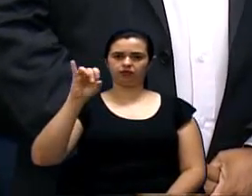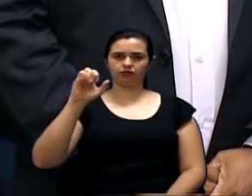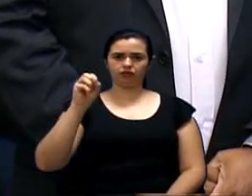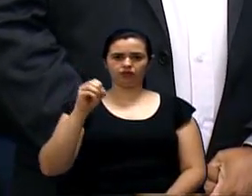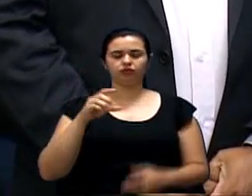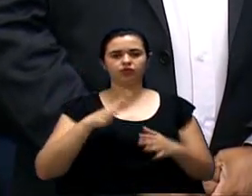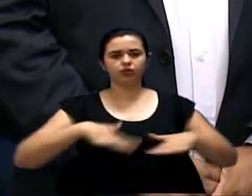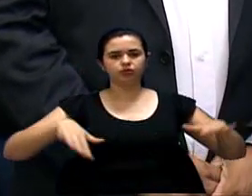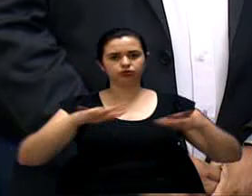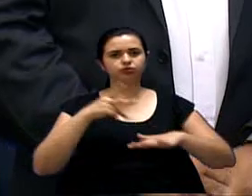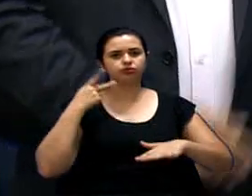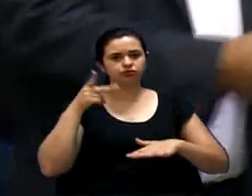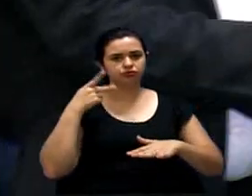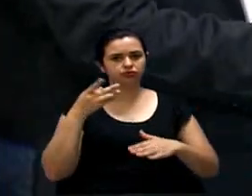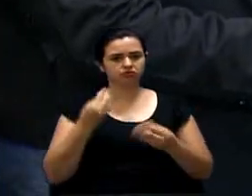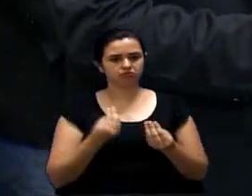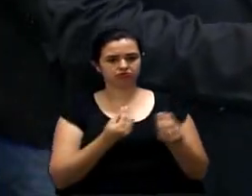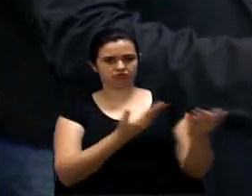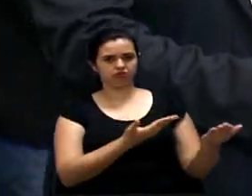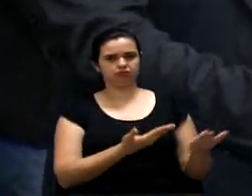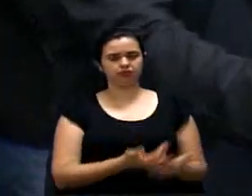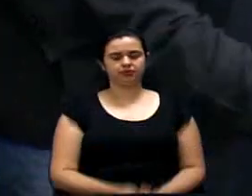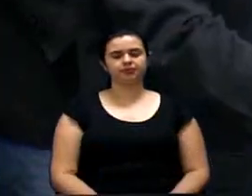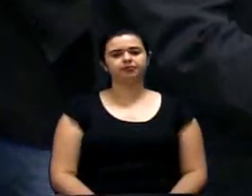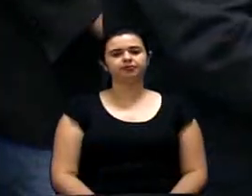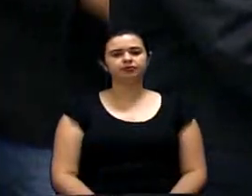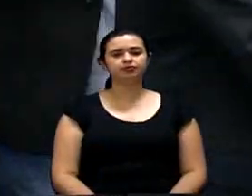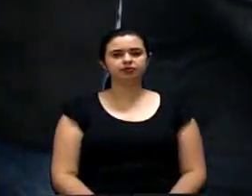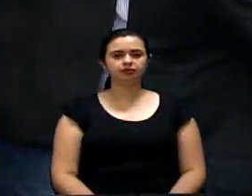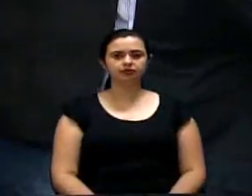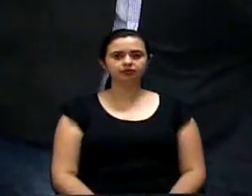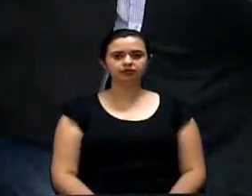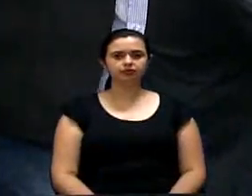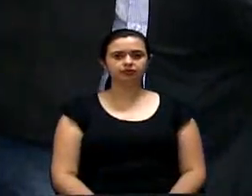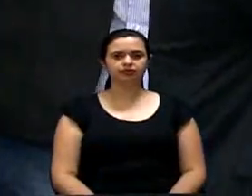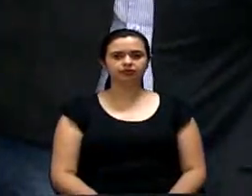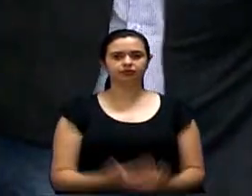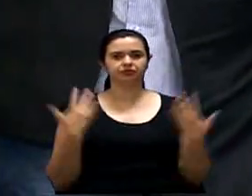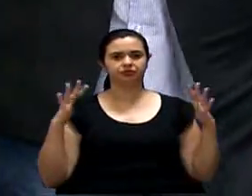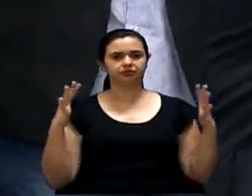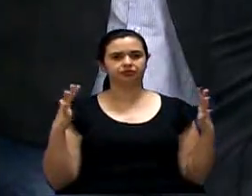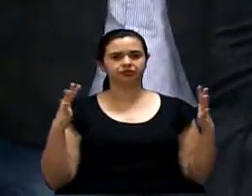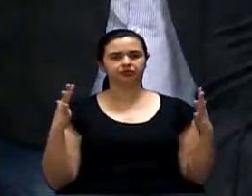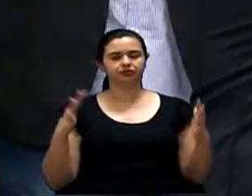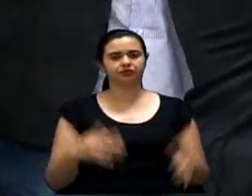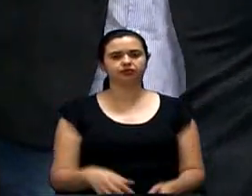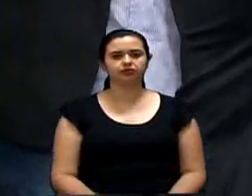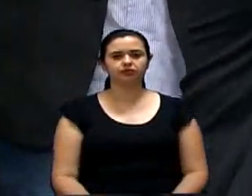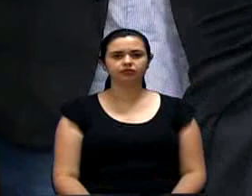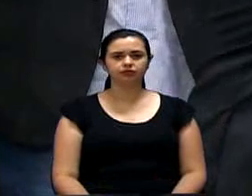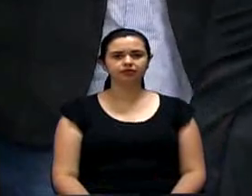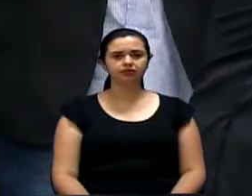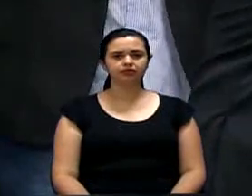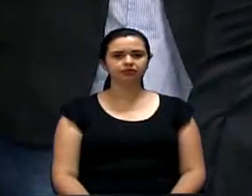aqui. Receba aí, o senhor entrega para ele a placa aqui. Parabéns.